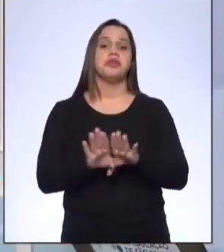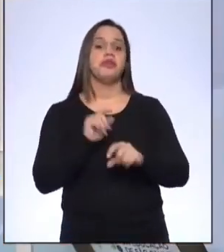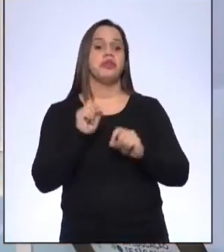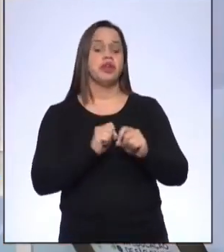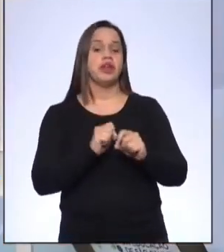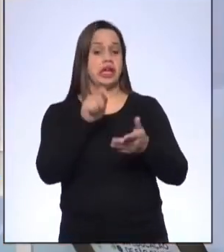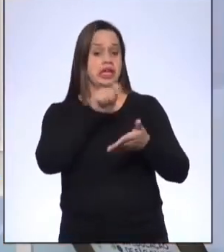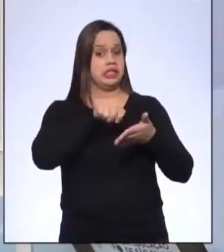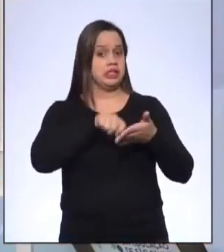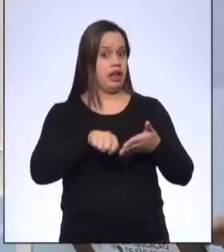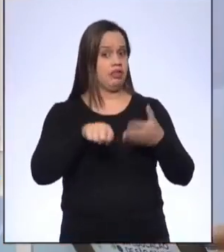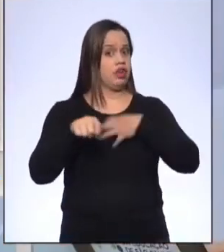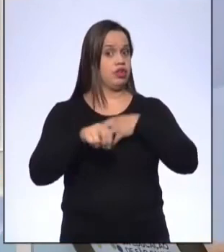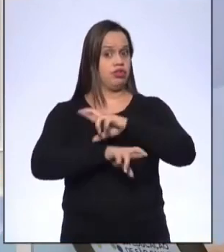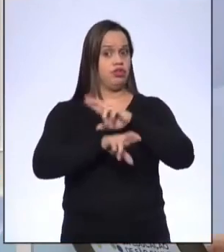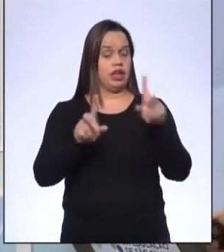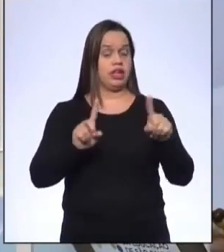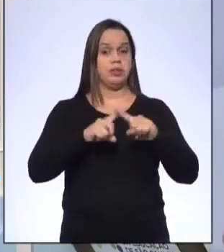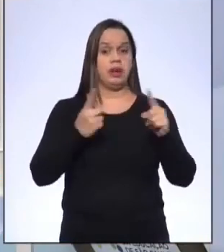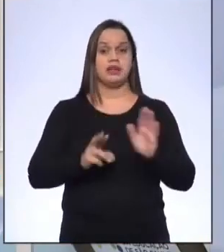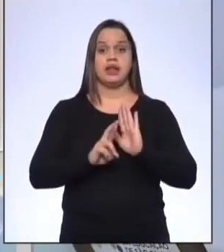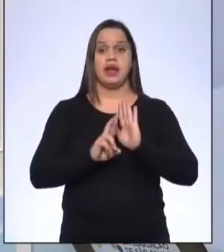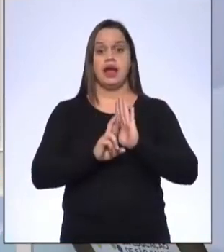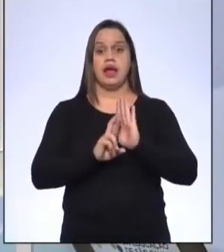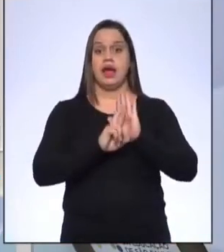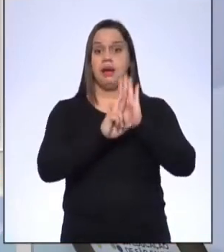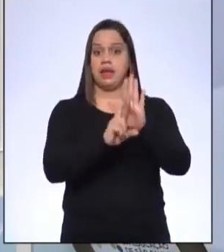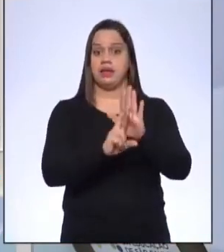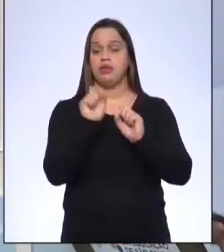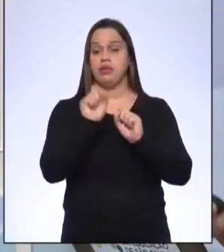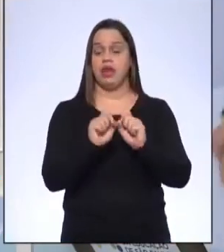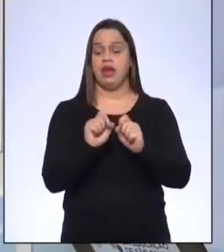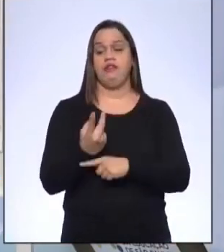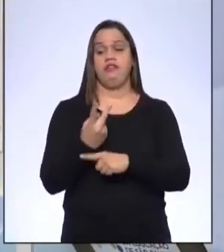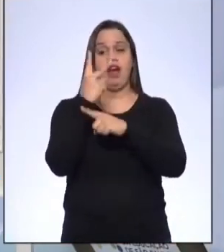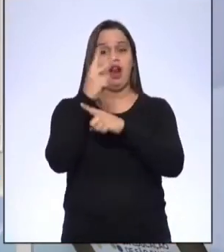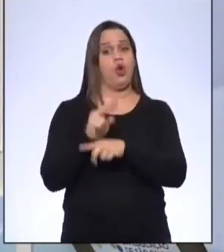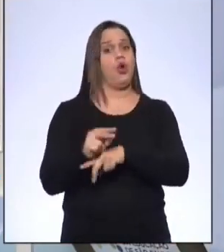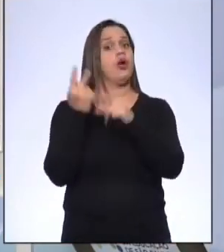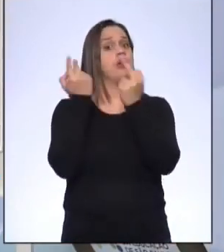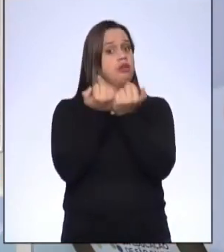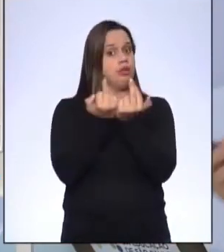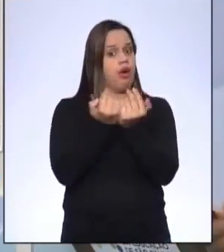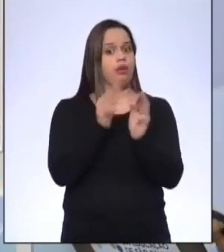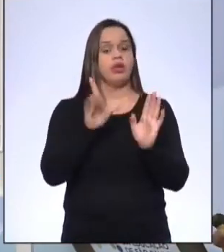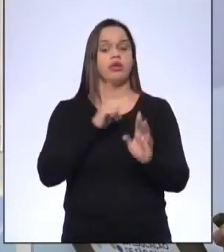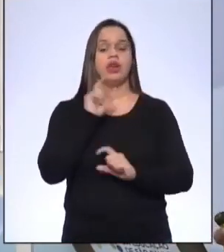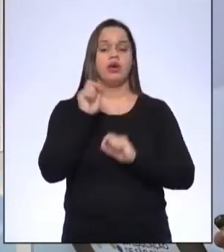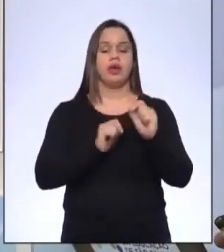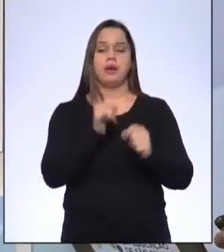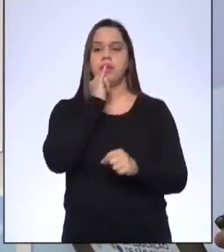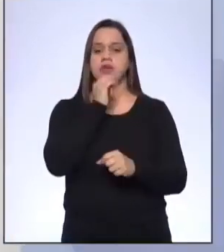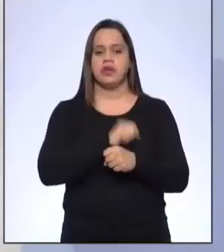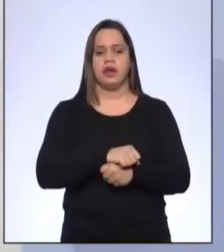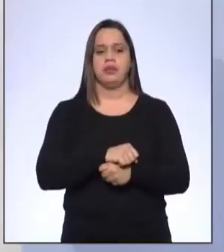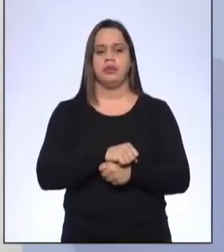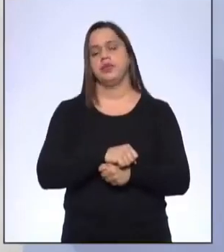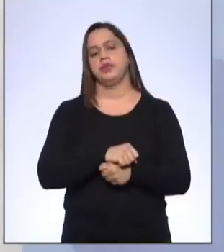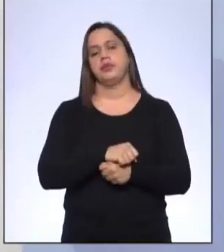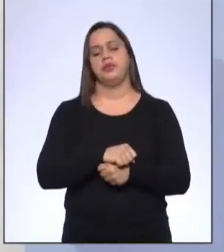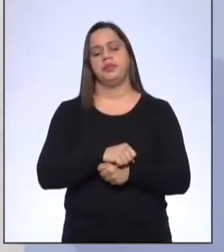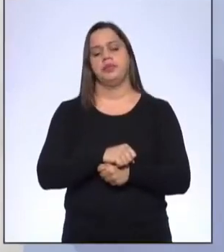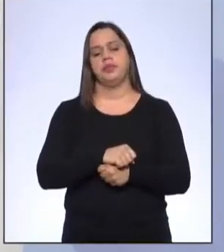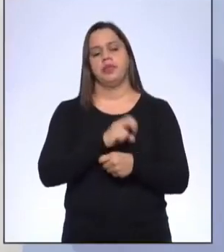de forma diferente, representam o mesmo valor. Então, aqui a gente tem, por exemplo, a fração 5